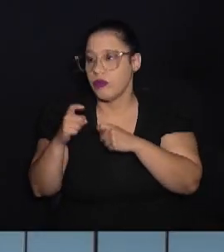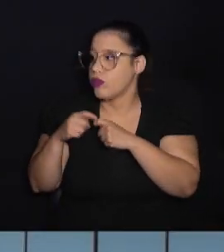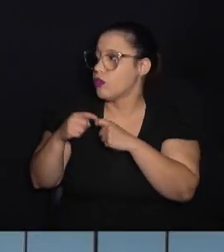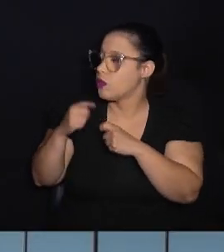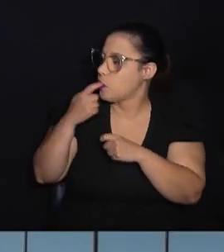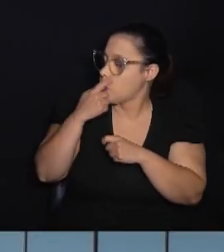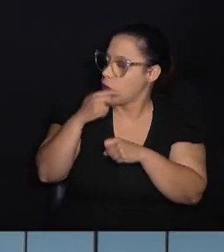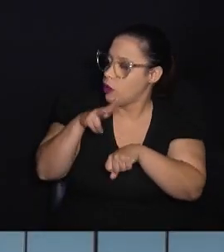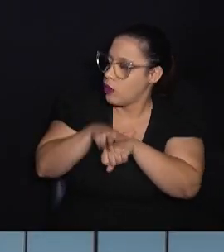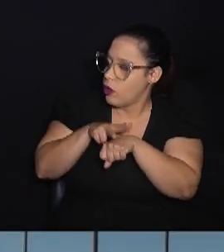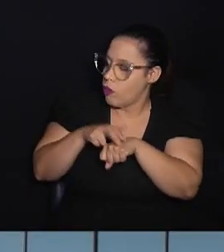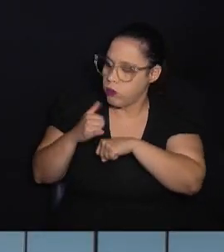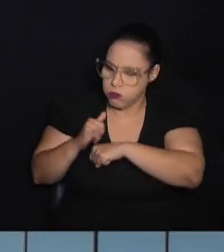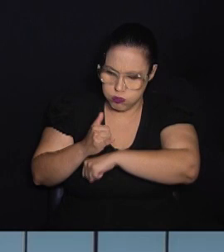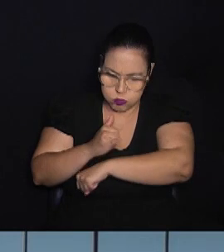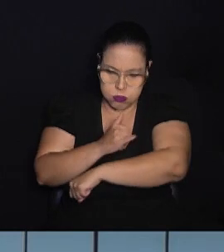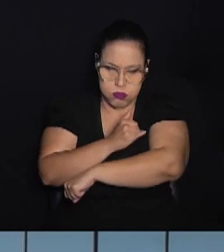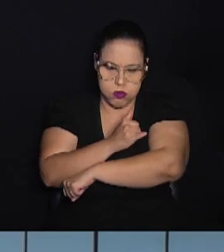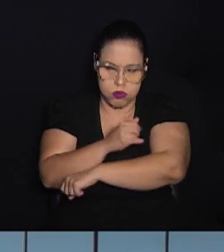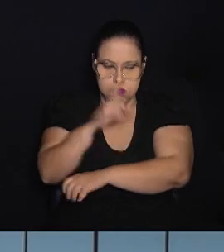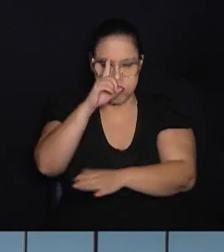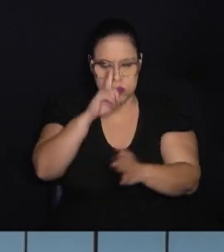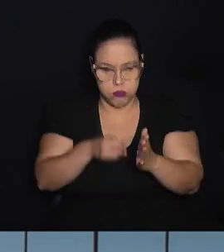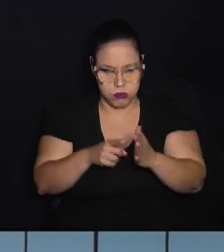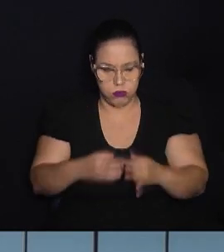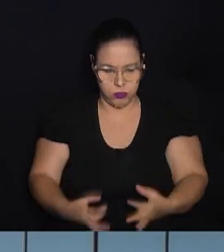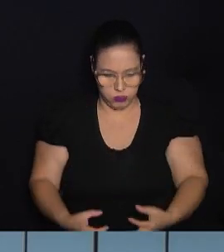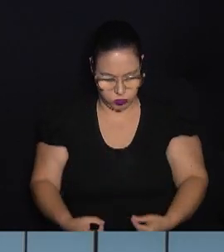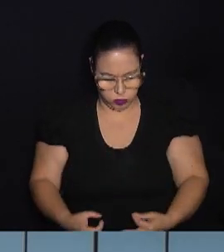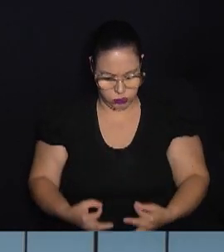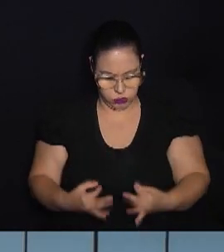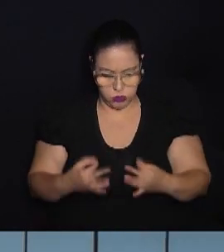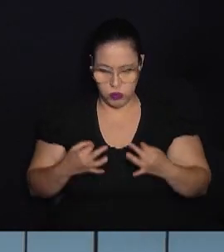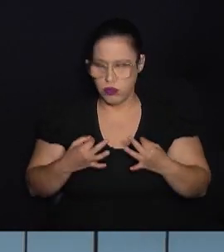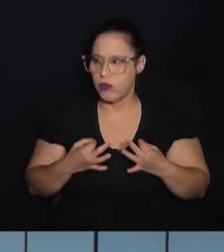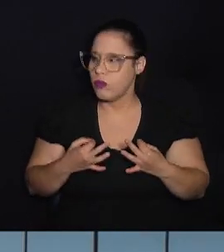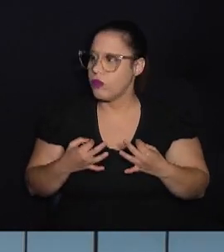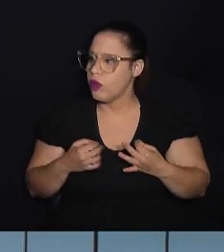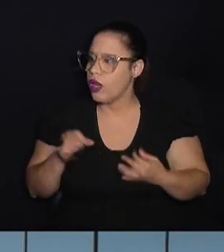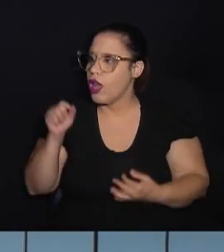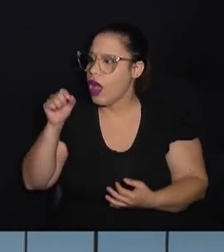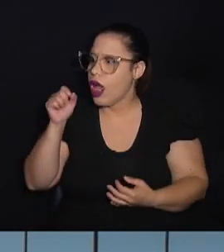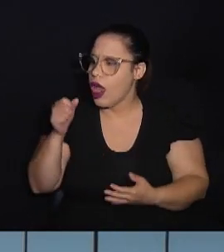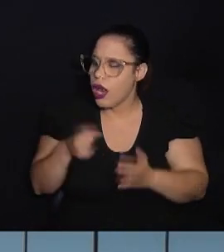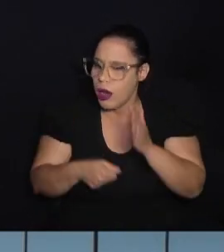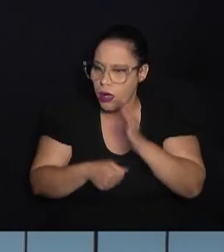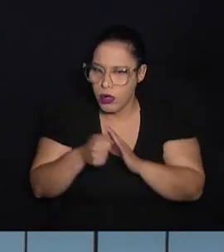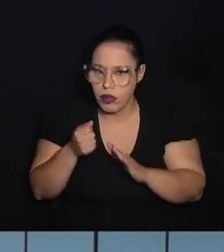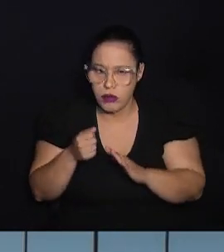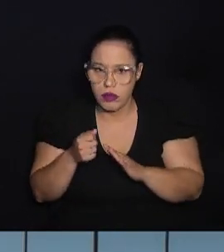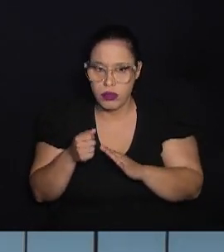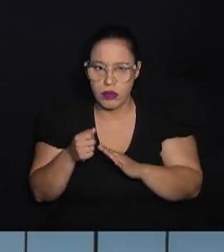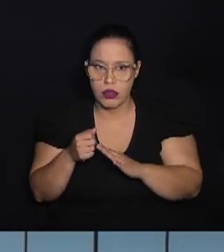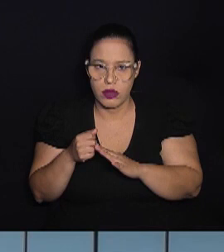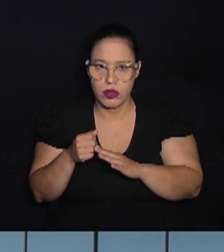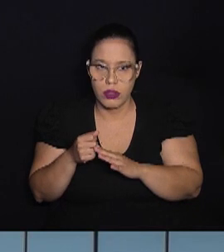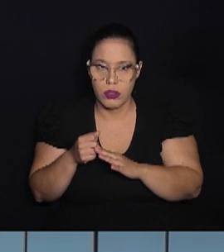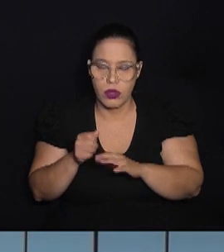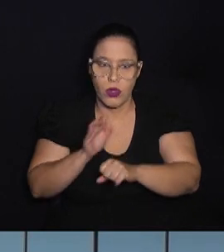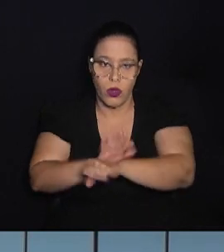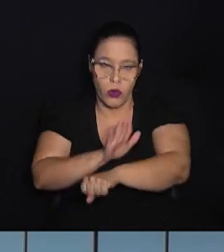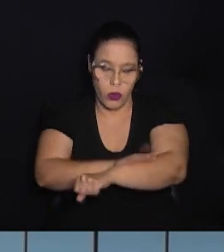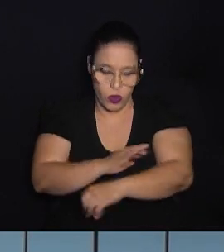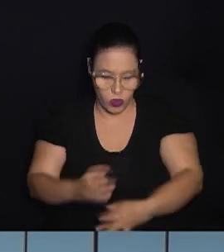uma paciente obesa, que ela é diagnosticada com câncer de endométrio, ela primeiro vai ter que cuidar desse câncer e